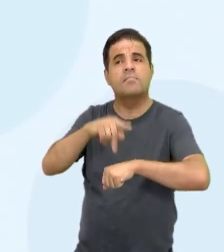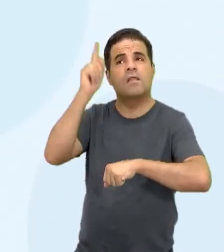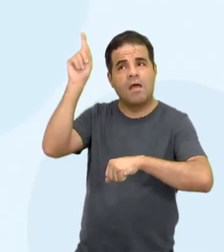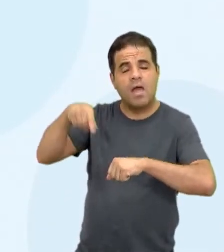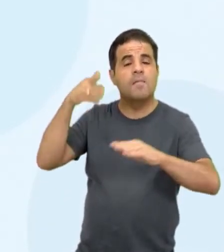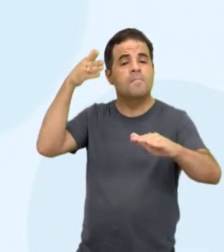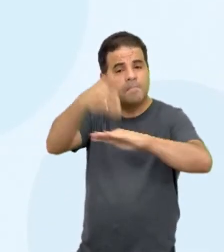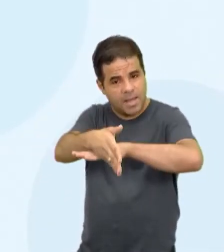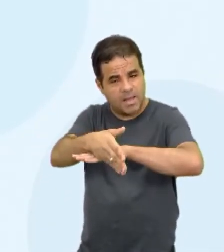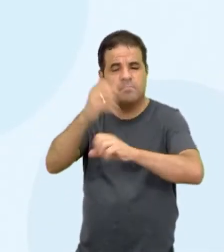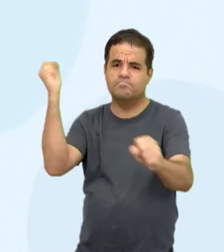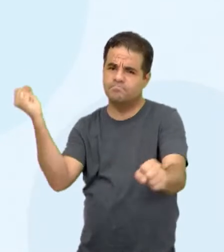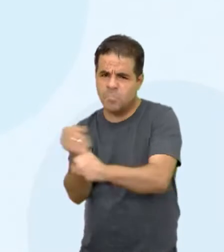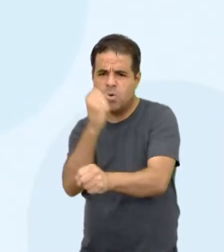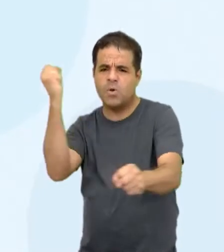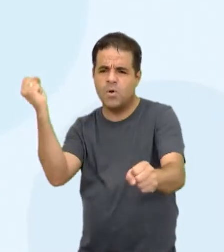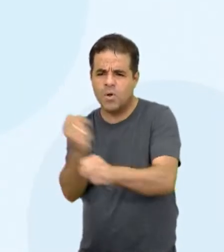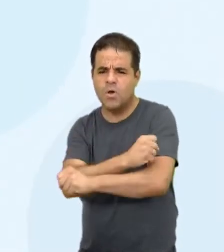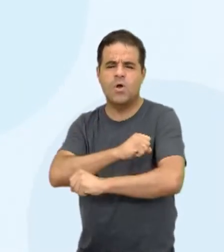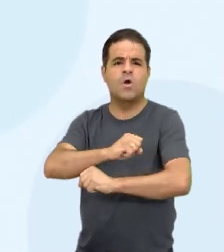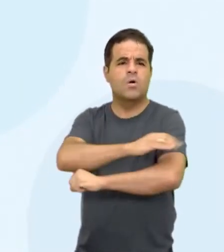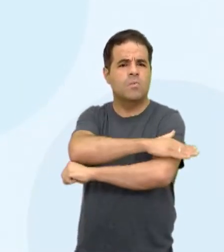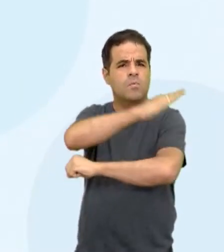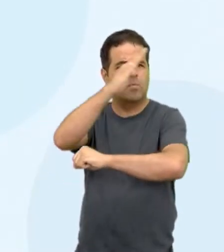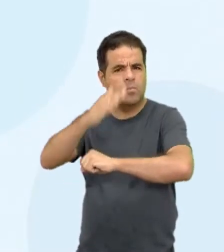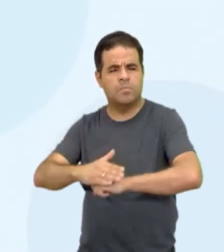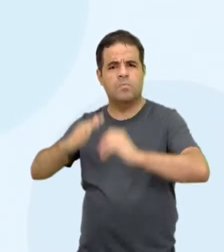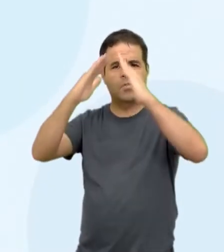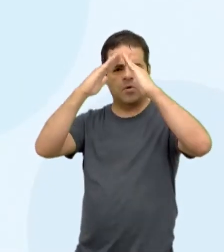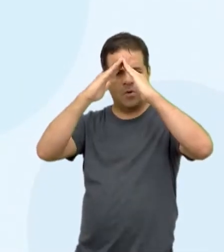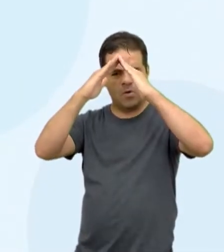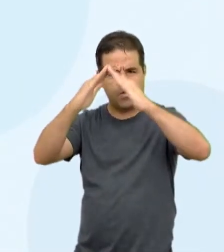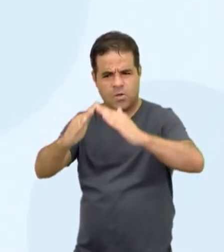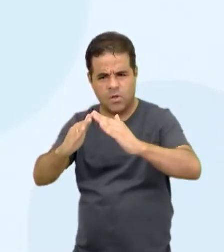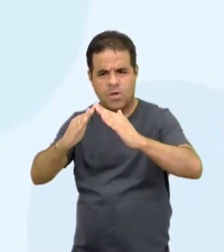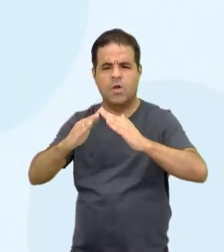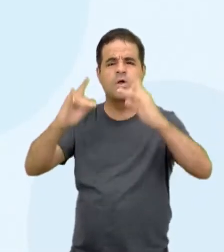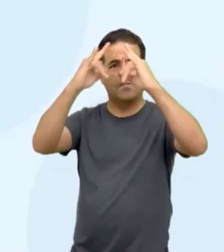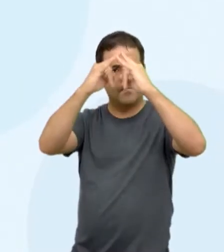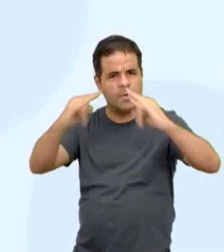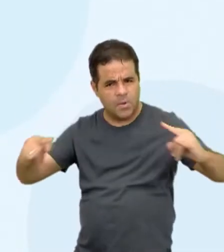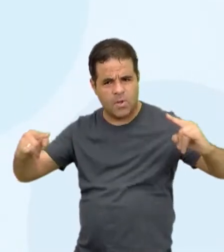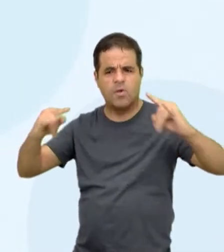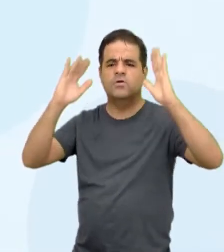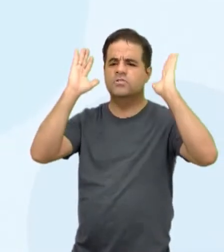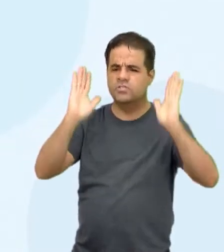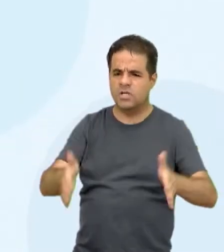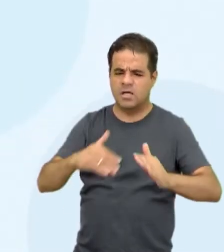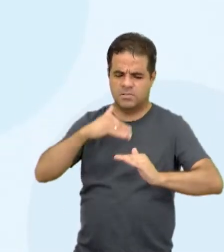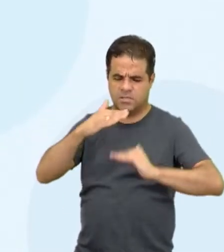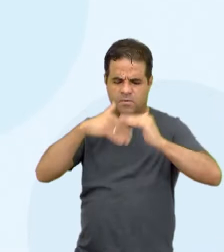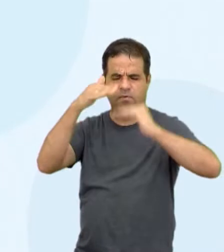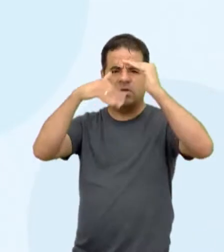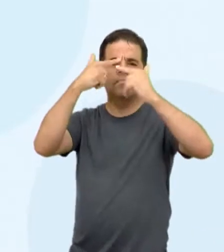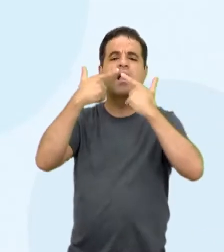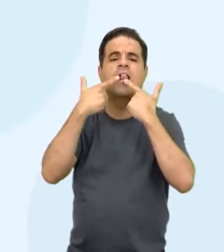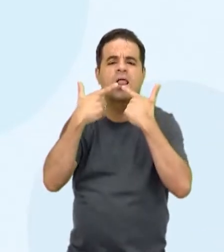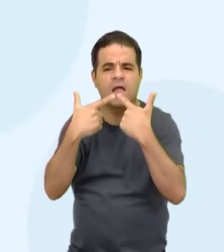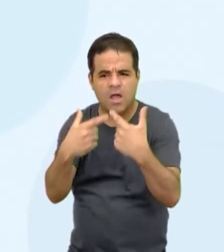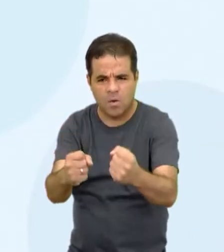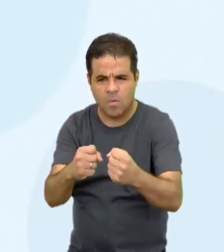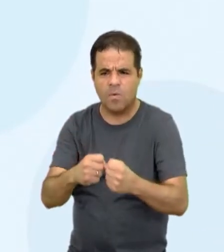né, participava aí na construção de cabanas. E aí, já nesse momento, já tem o desenvolvimento de uma